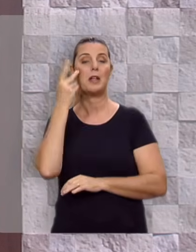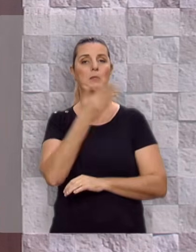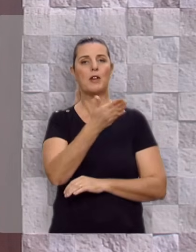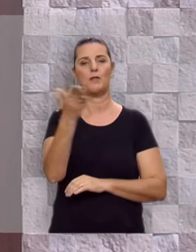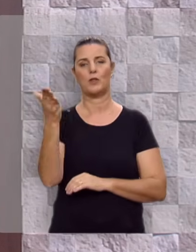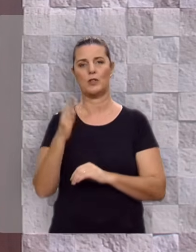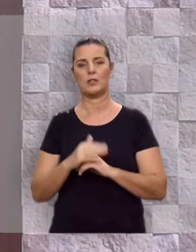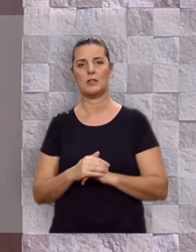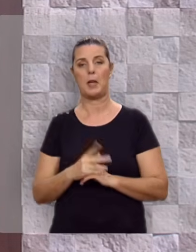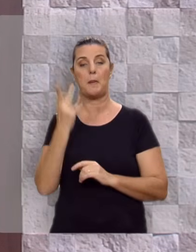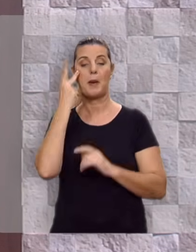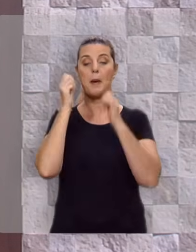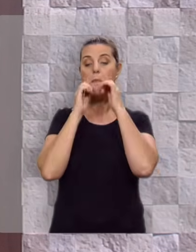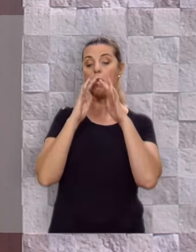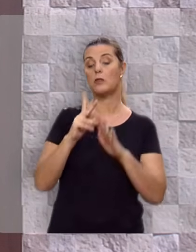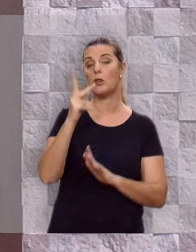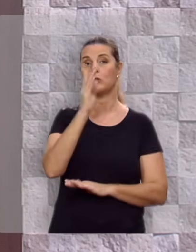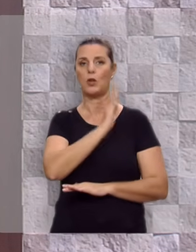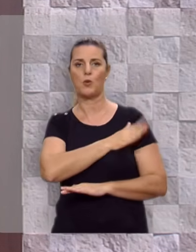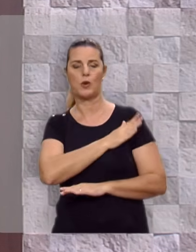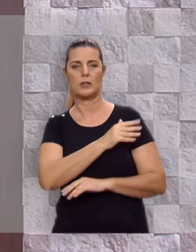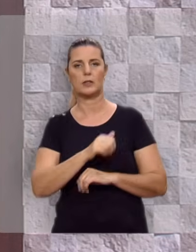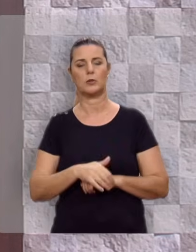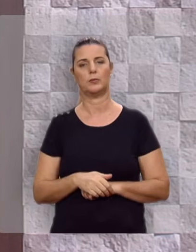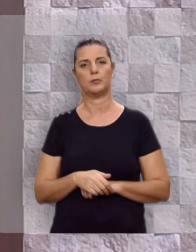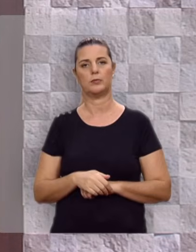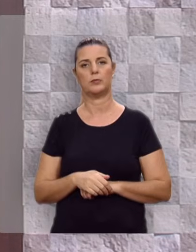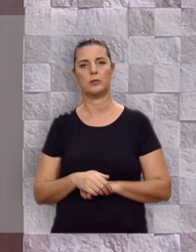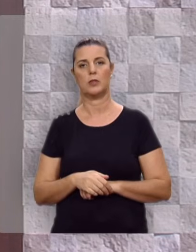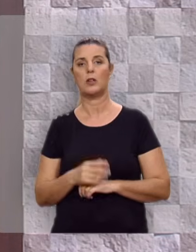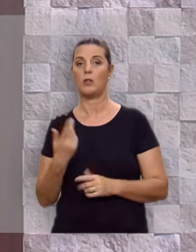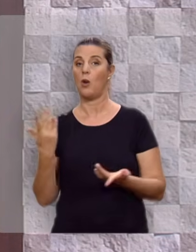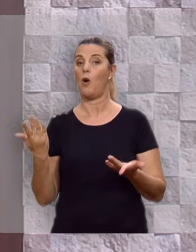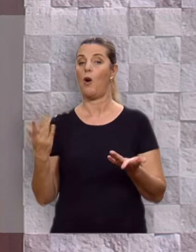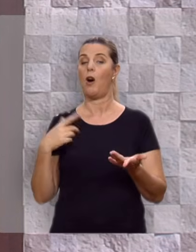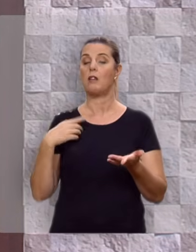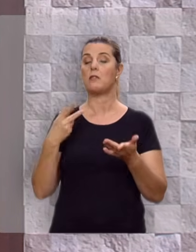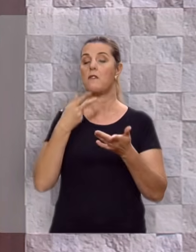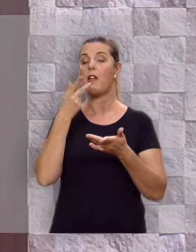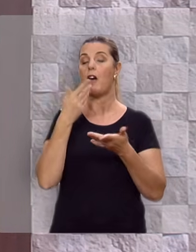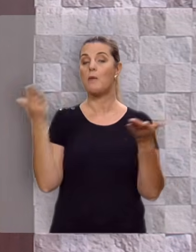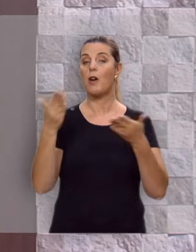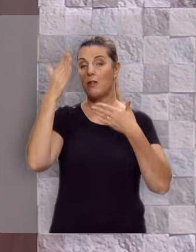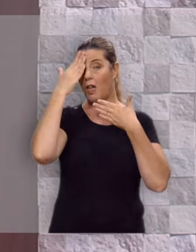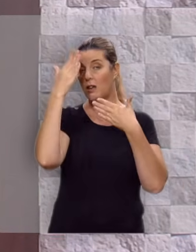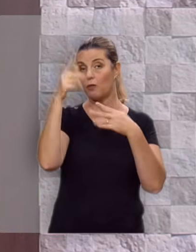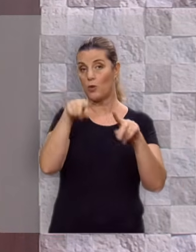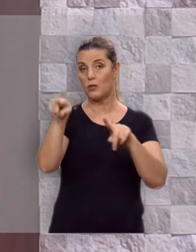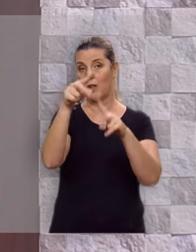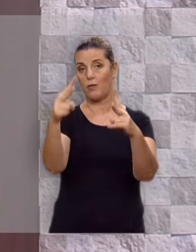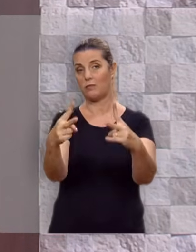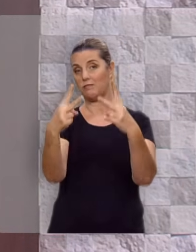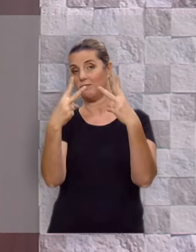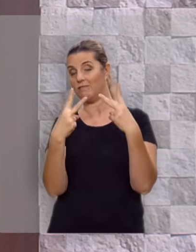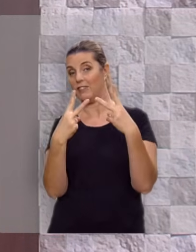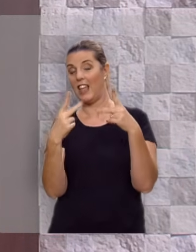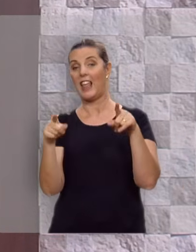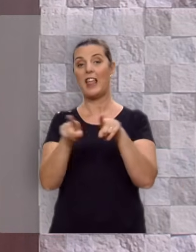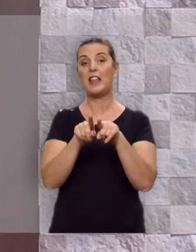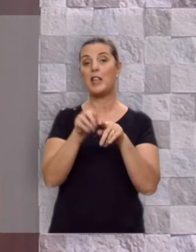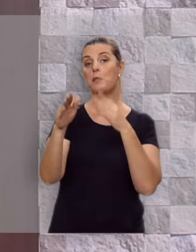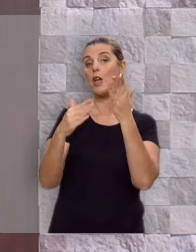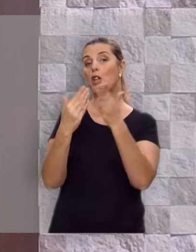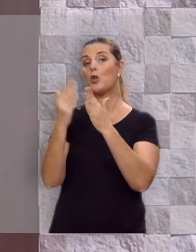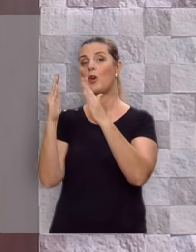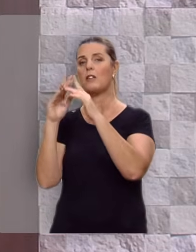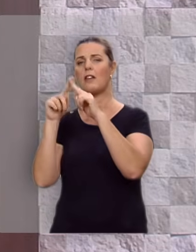você, para abençoar o seu coração. Registramos aqui a nossa gratidão pela sua audiência e também a todas